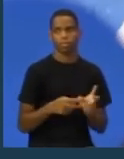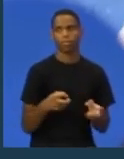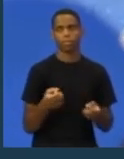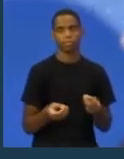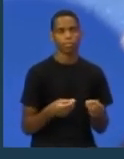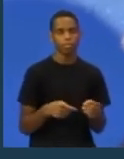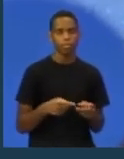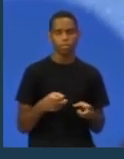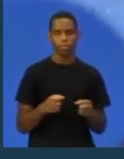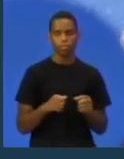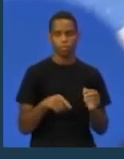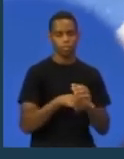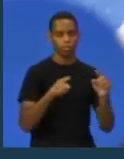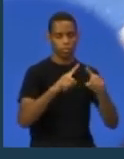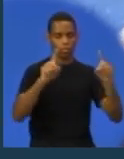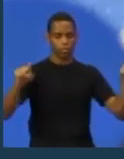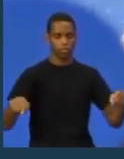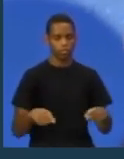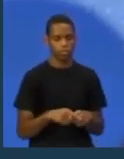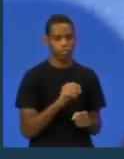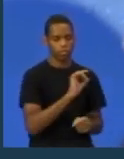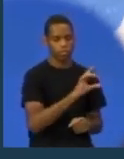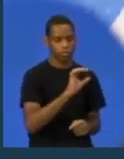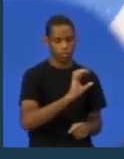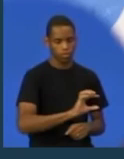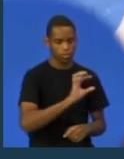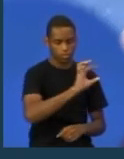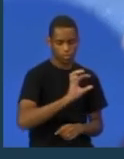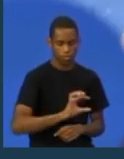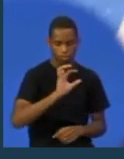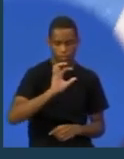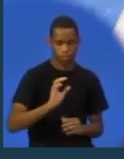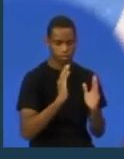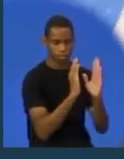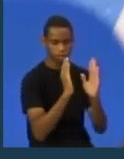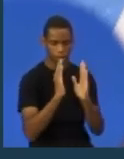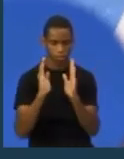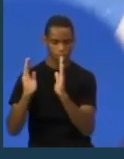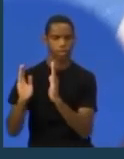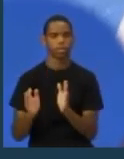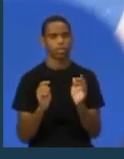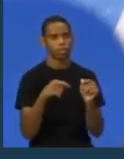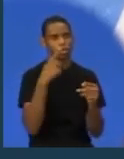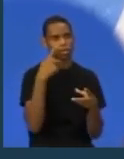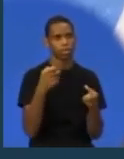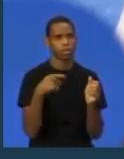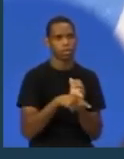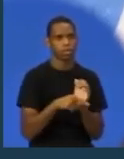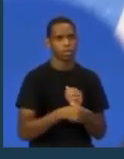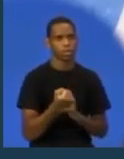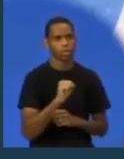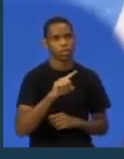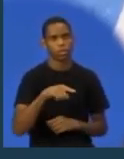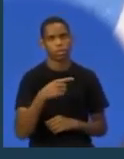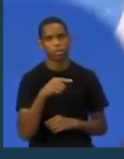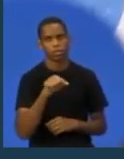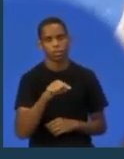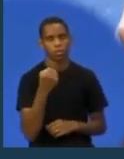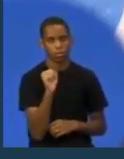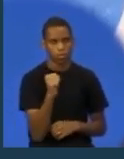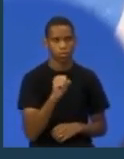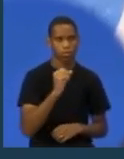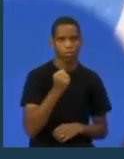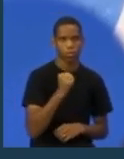uma visualização de dados discriminados, de forma discriminada. Então, você olha lá para a tabela, você tem 8,8,